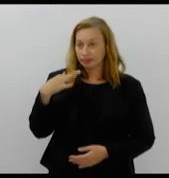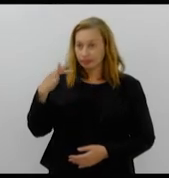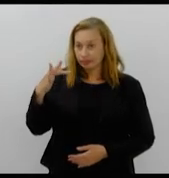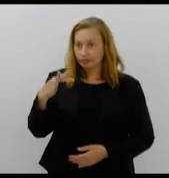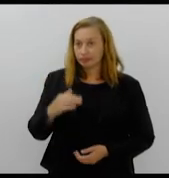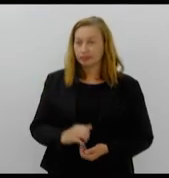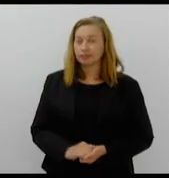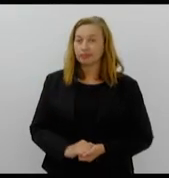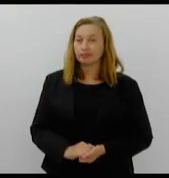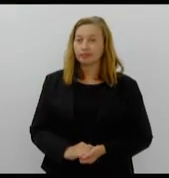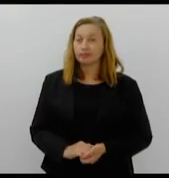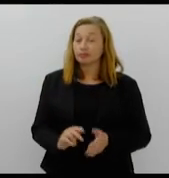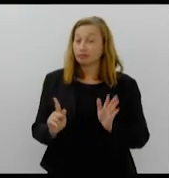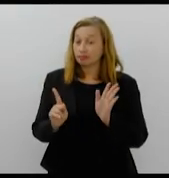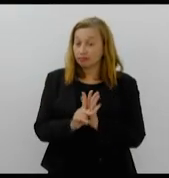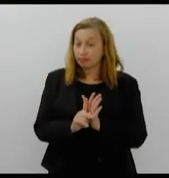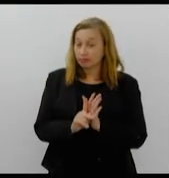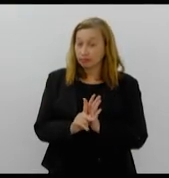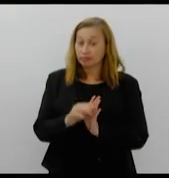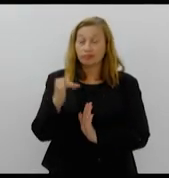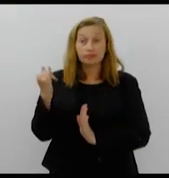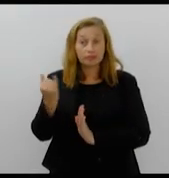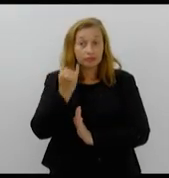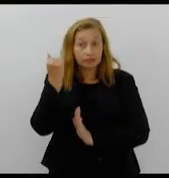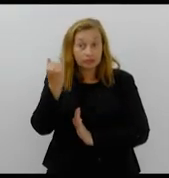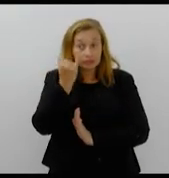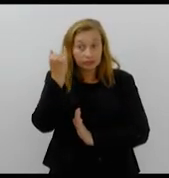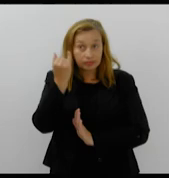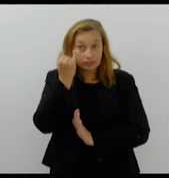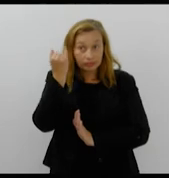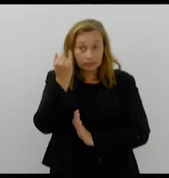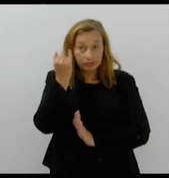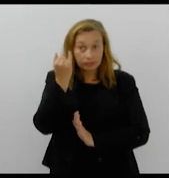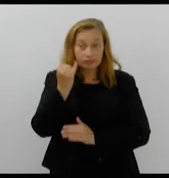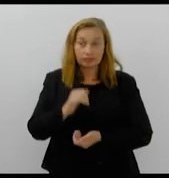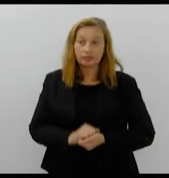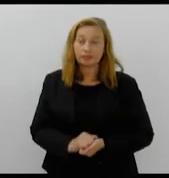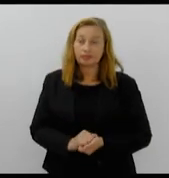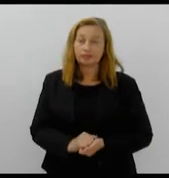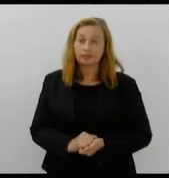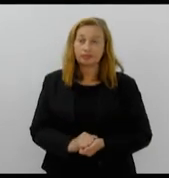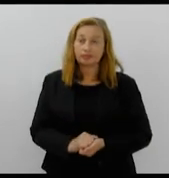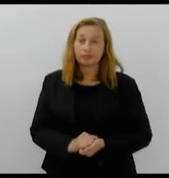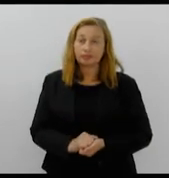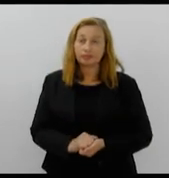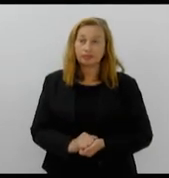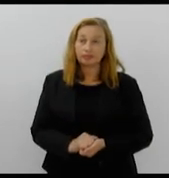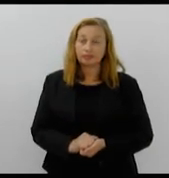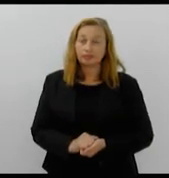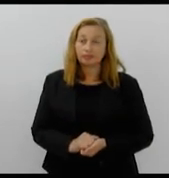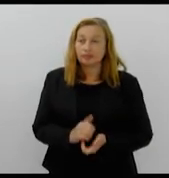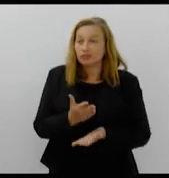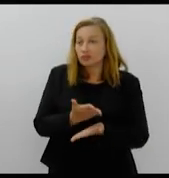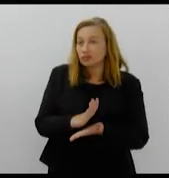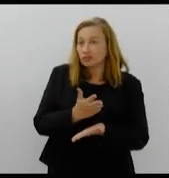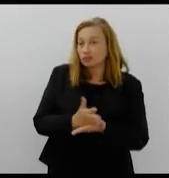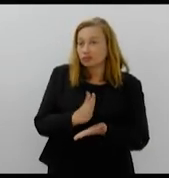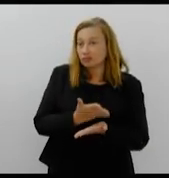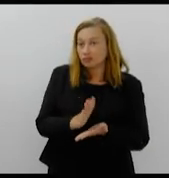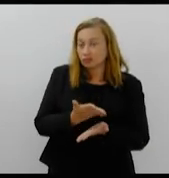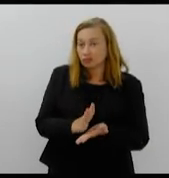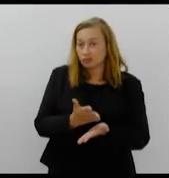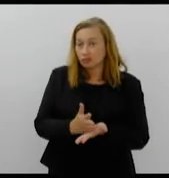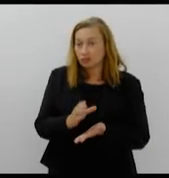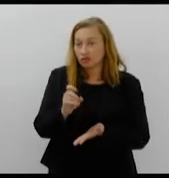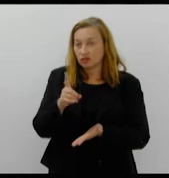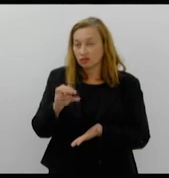Esse é um projeto muito importante que trata sobre os resíduos sólidos, resíduos de serviços